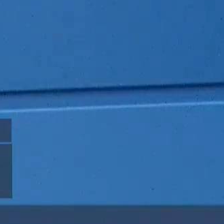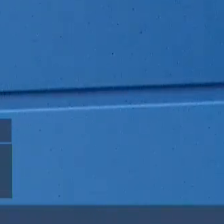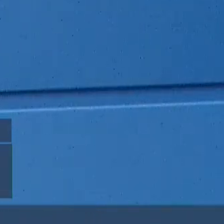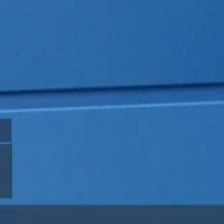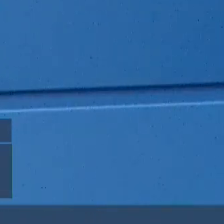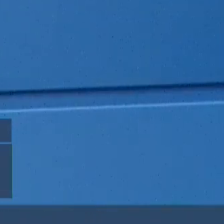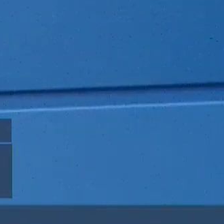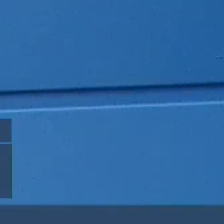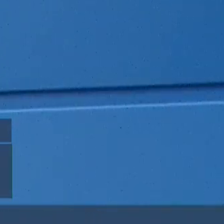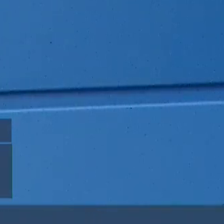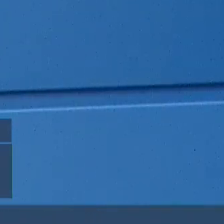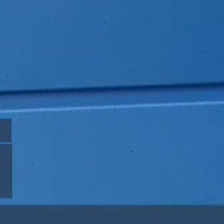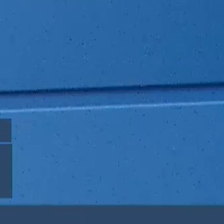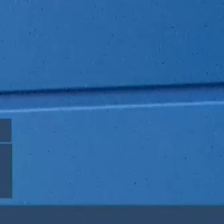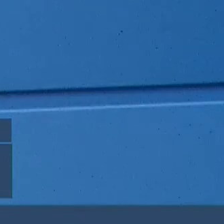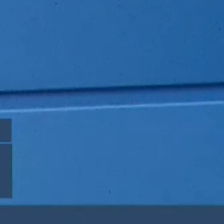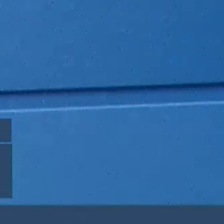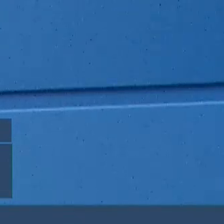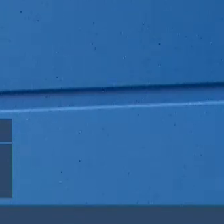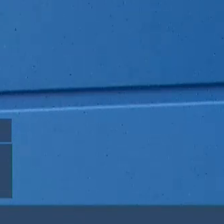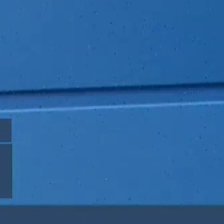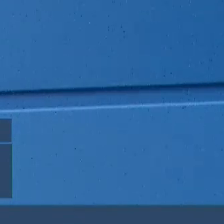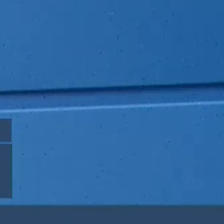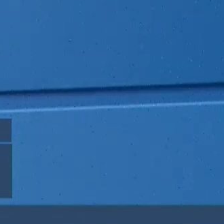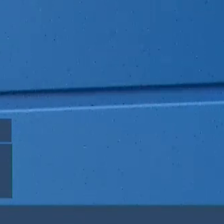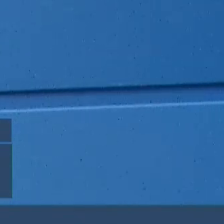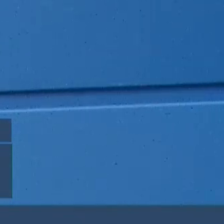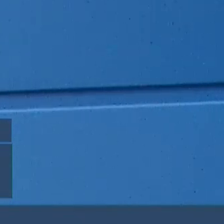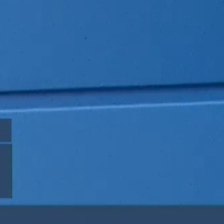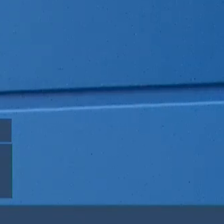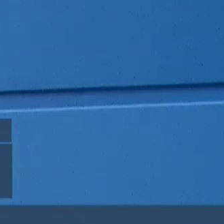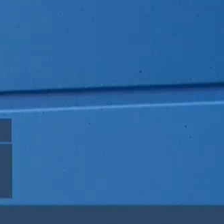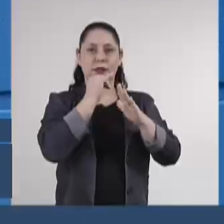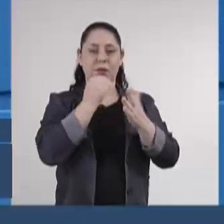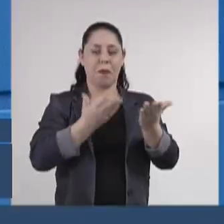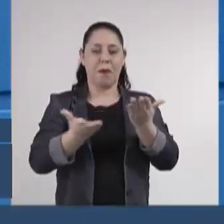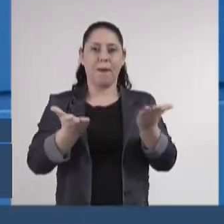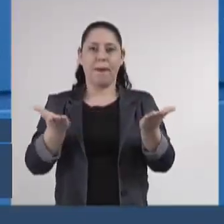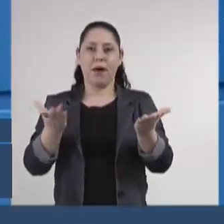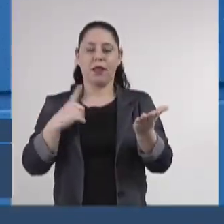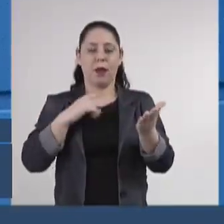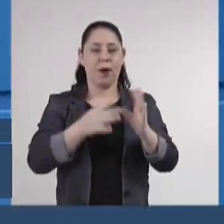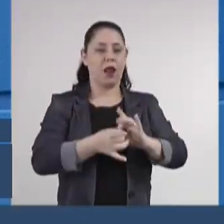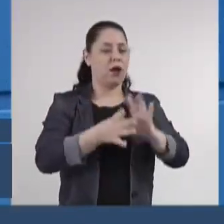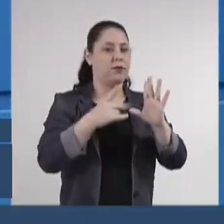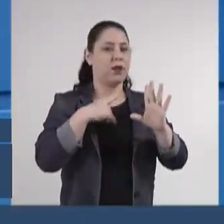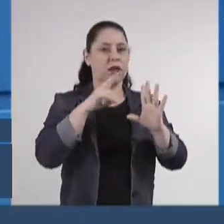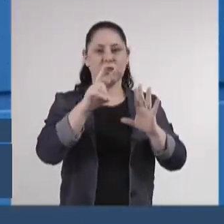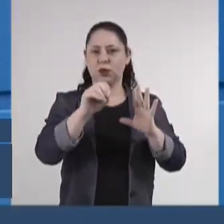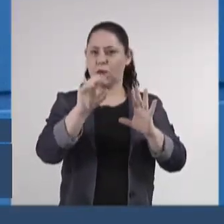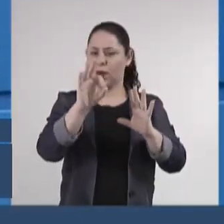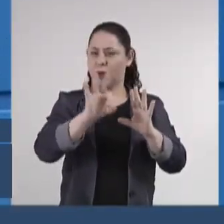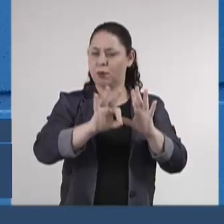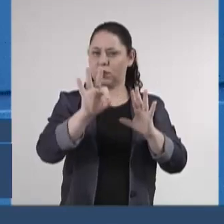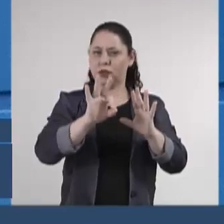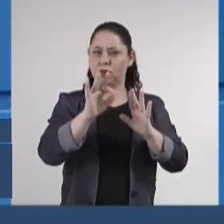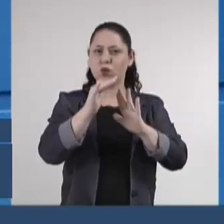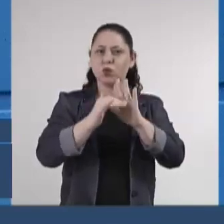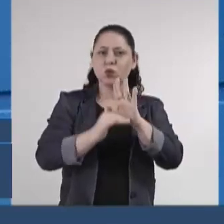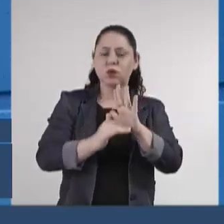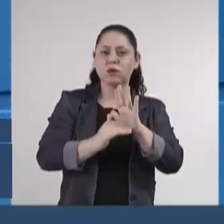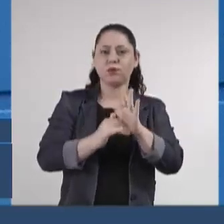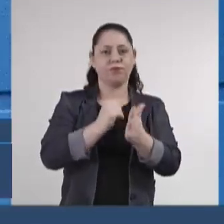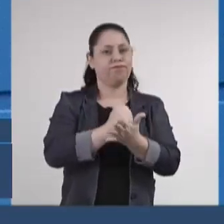bastante complicada. Uma empresa entra numa licitação, entra com 52% de desconto, logicamente é um contrato